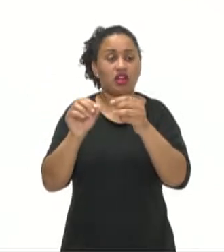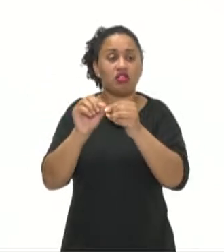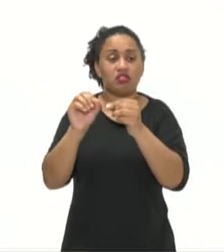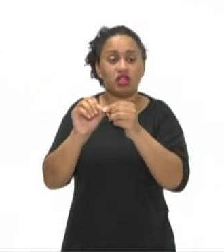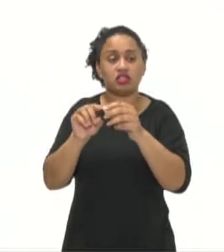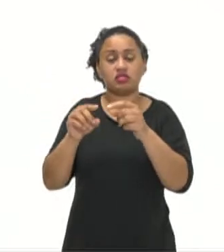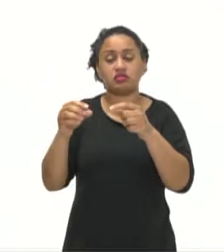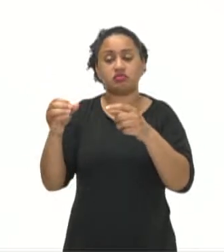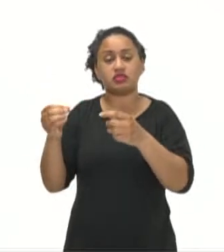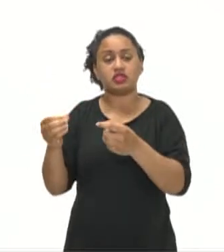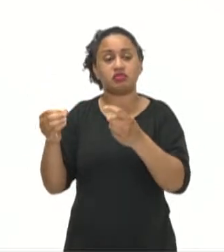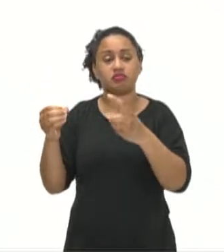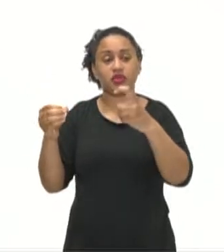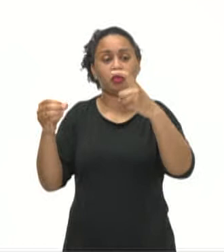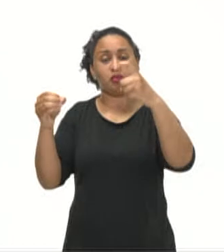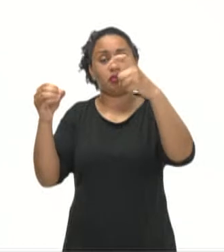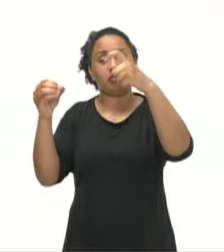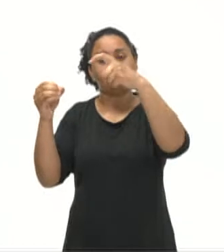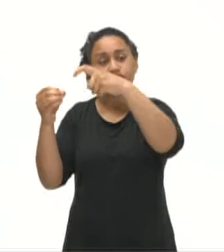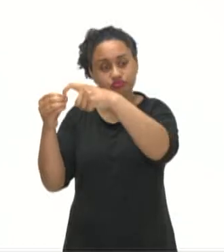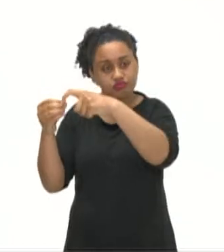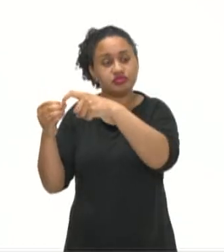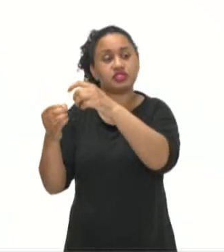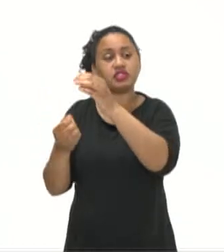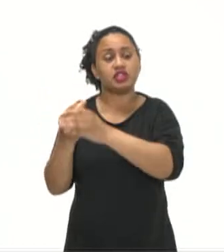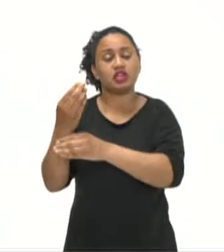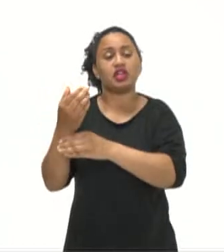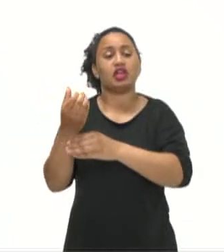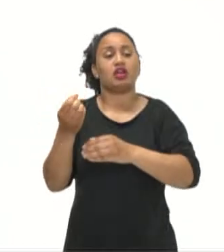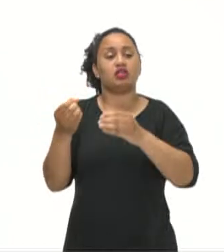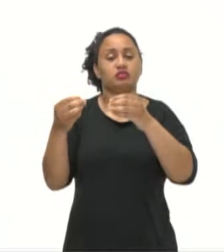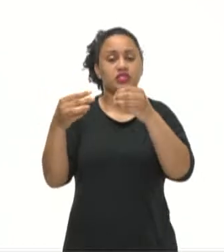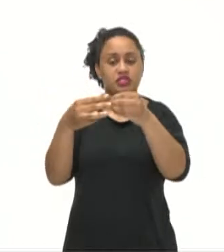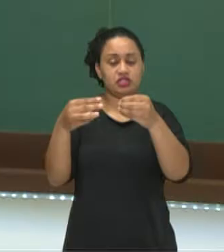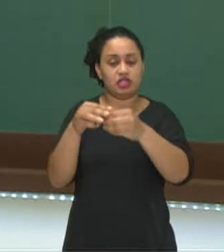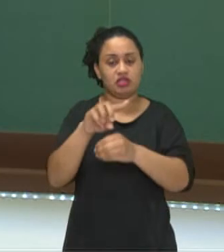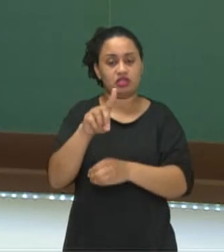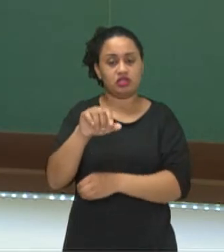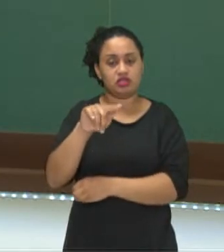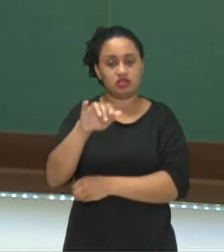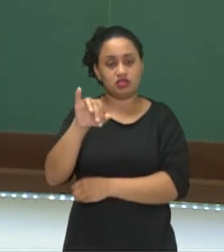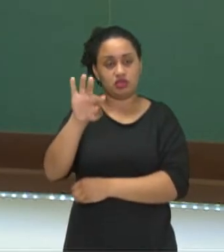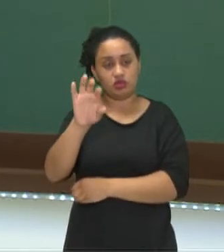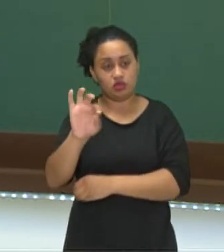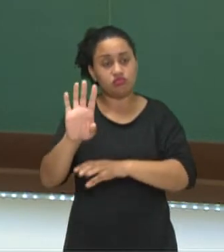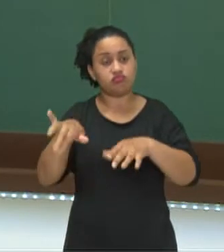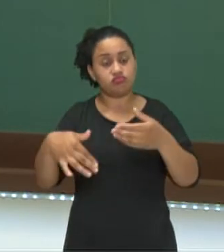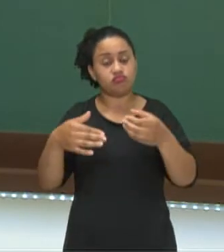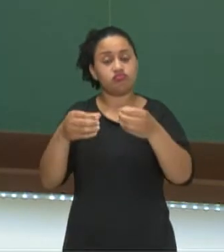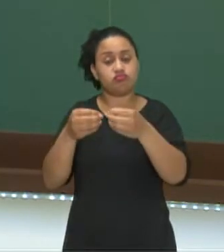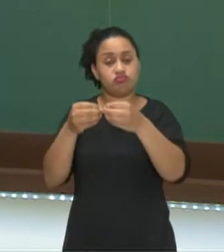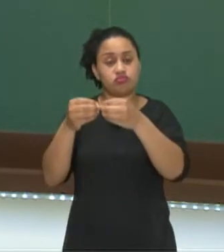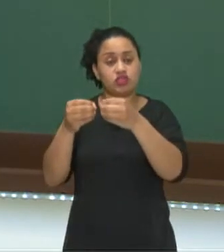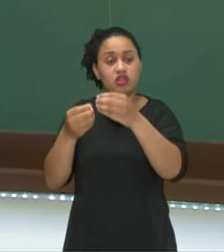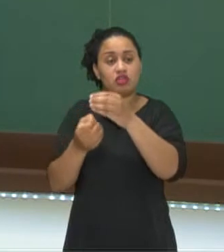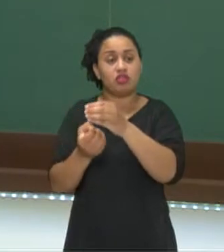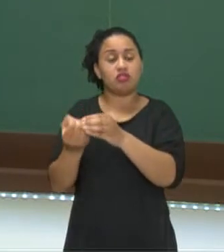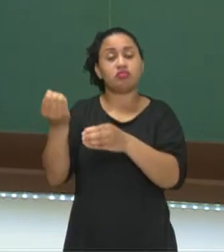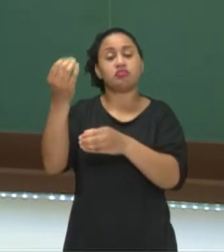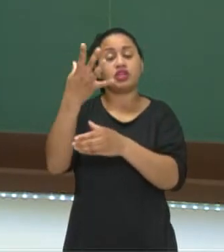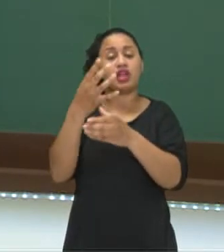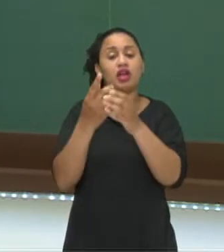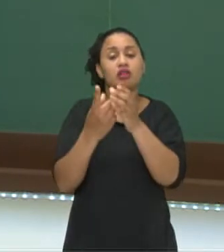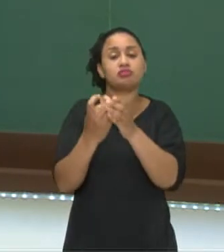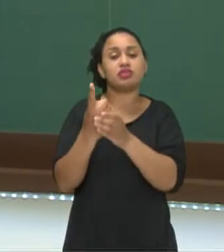esse espermatozoide até o óvulo, formam um zigoto e esse zigoto então forma uma